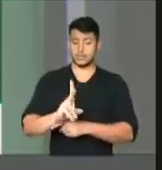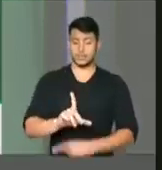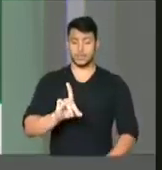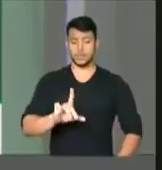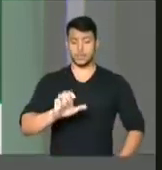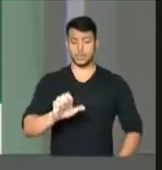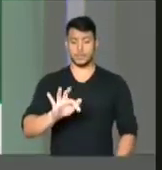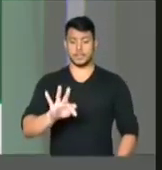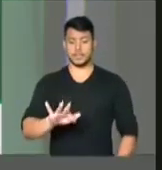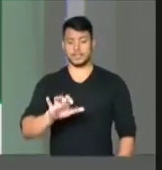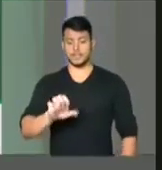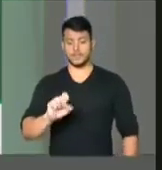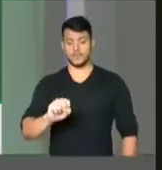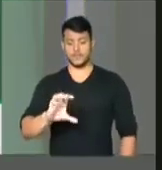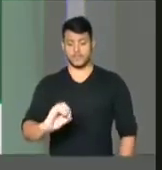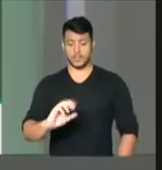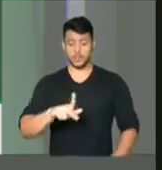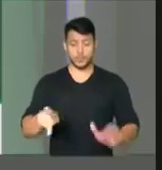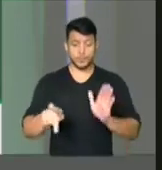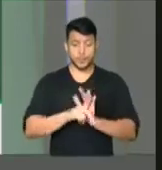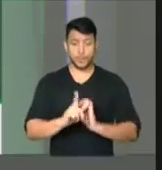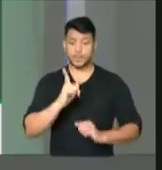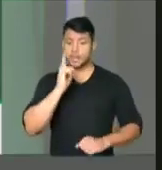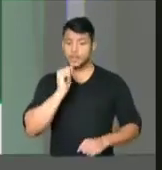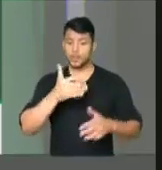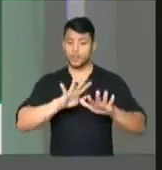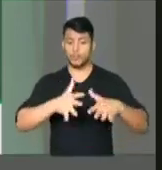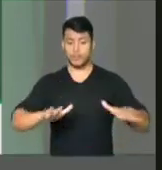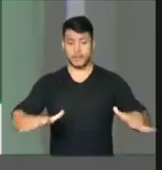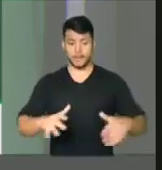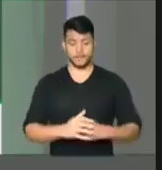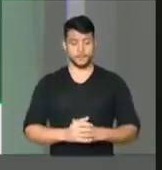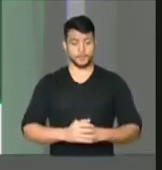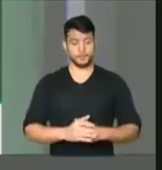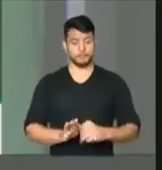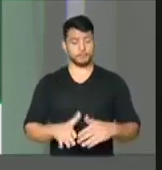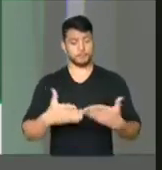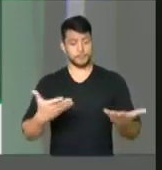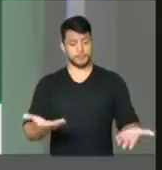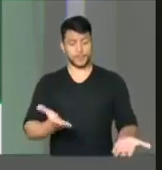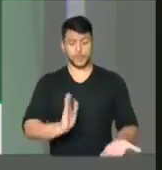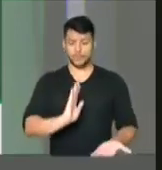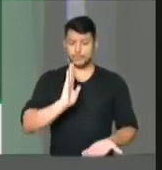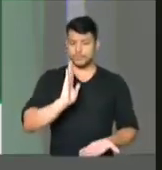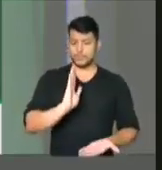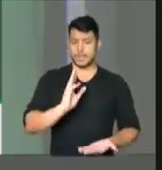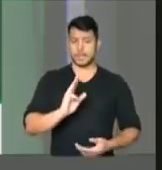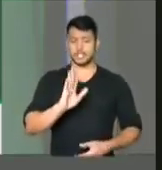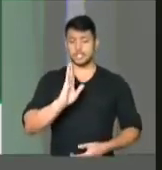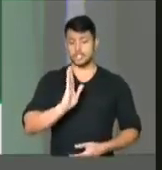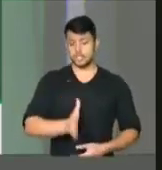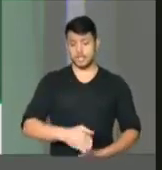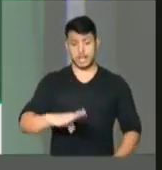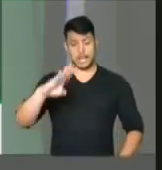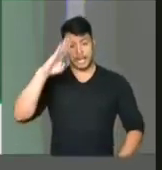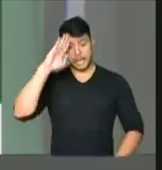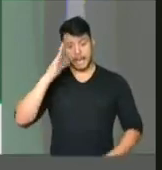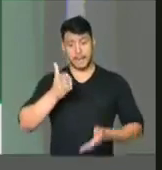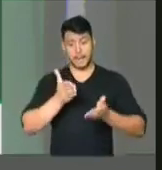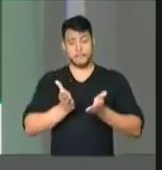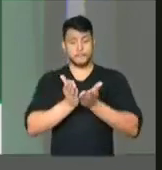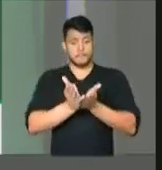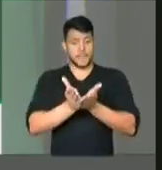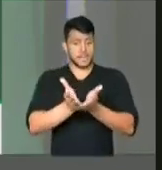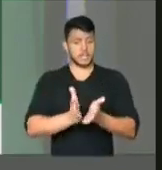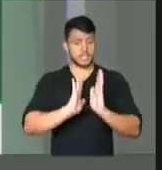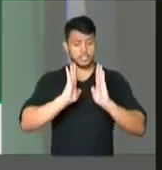marítimo. Segundo informações da Marinha do Brasil, já foram recolhidos, desde o início das ações de combate às manchas de